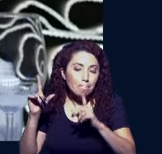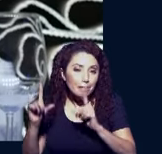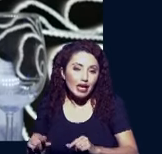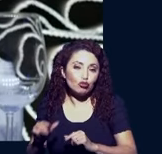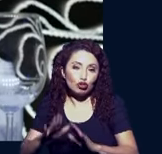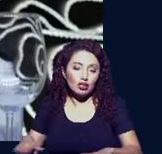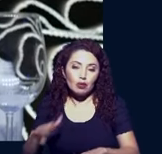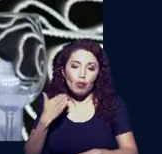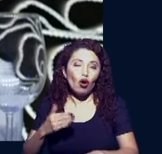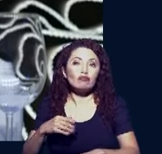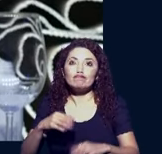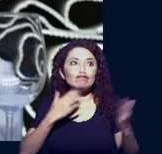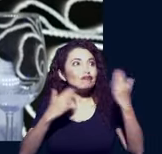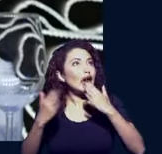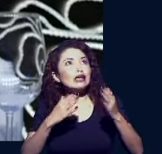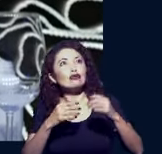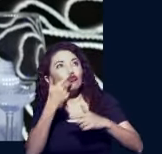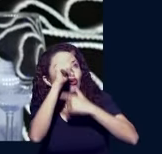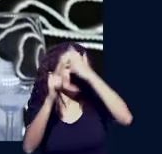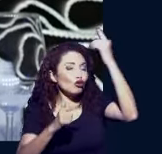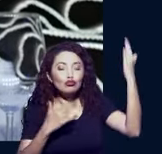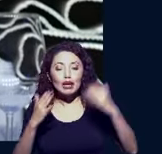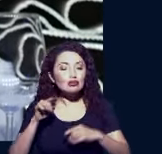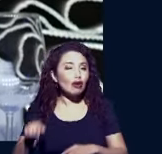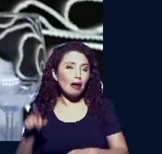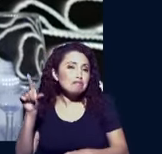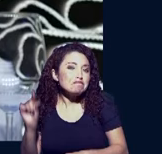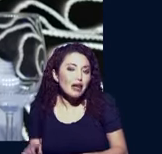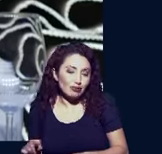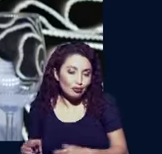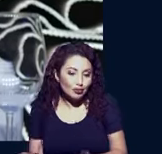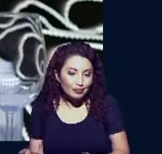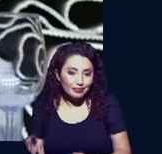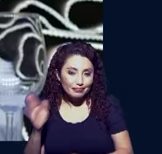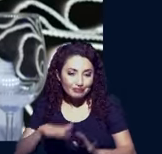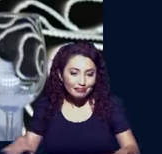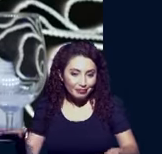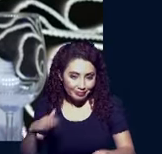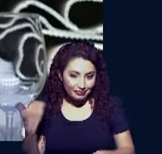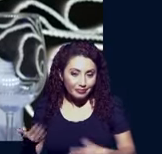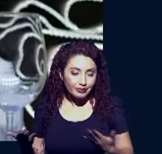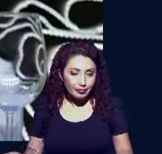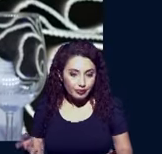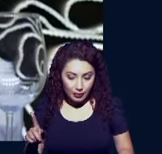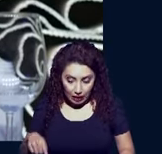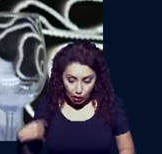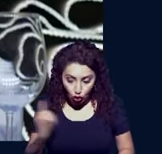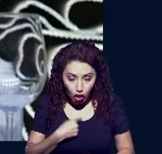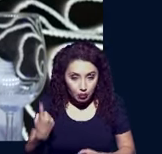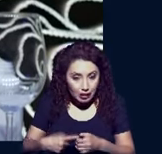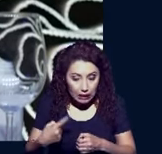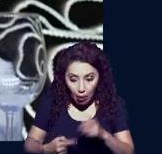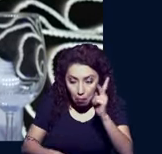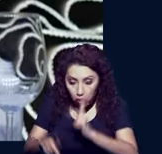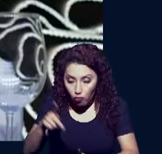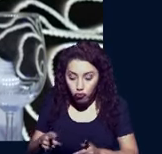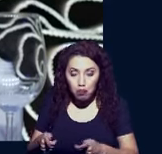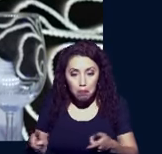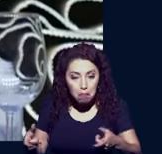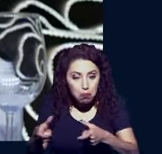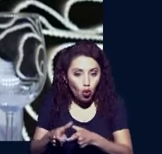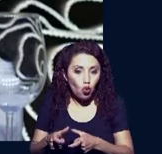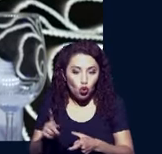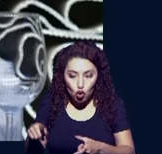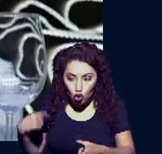tributária naturalmente nos preocupa né porque nós somos um estado de população pequena não somos um grande centro